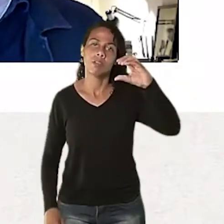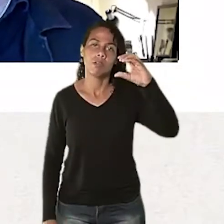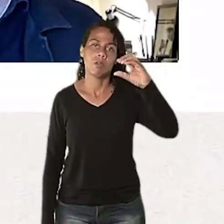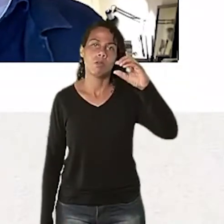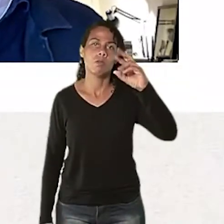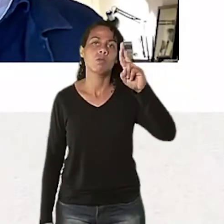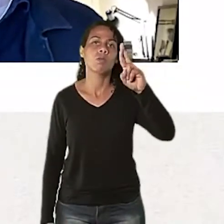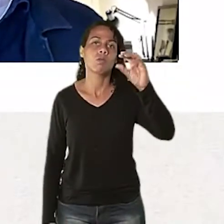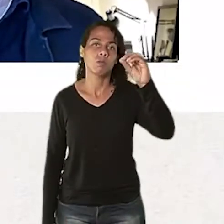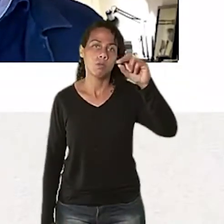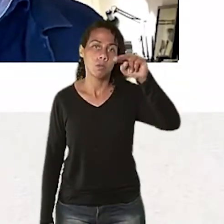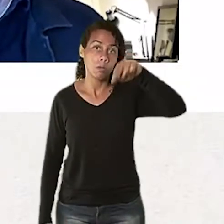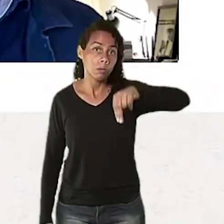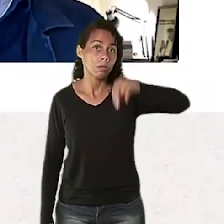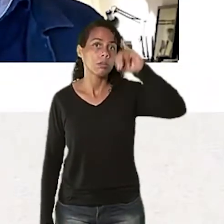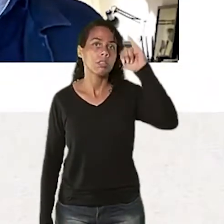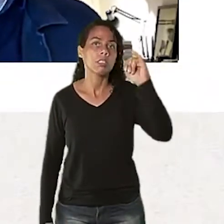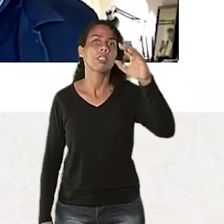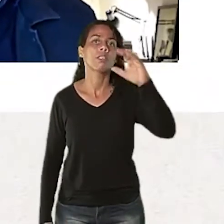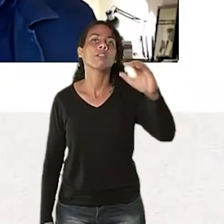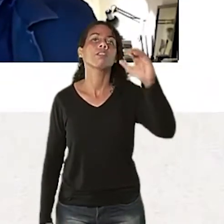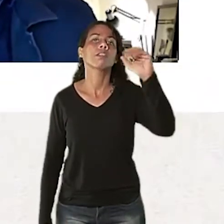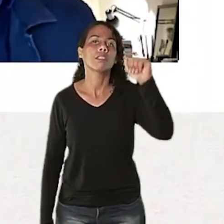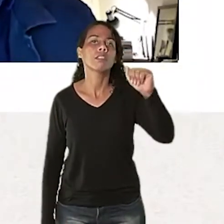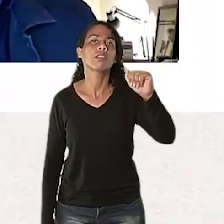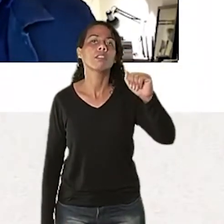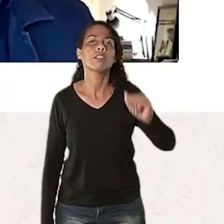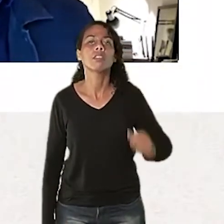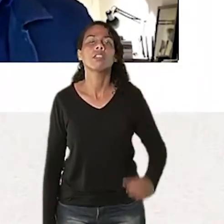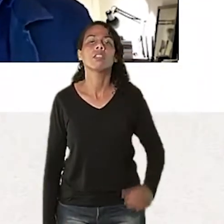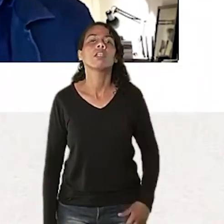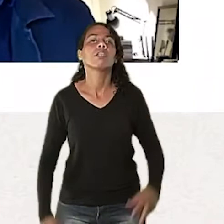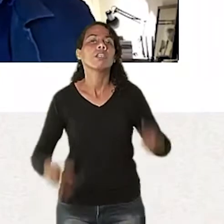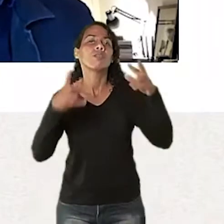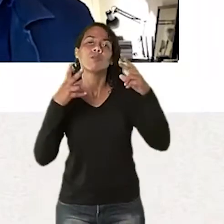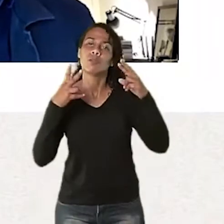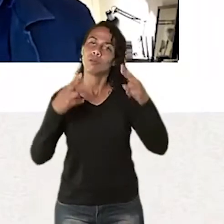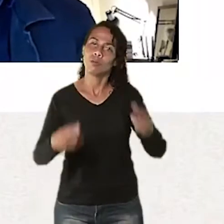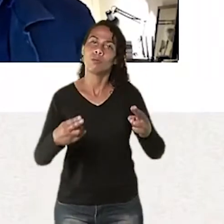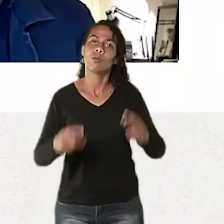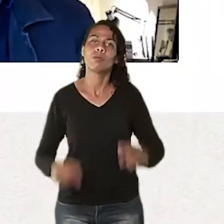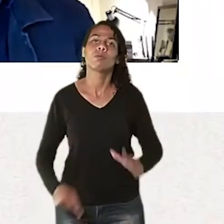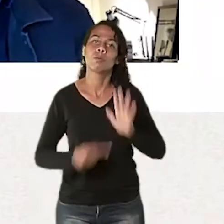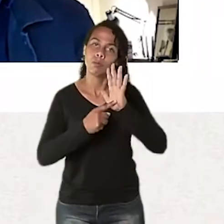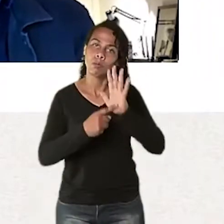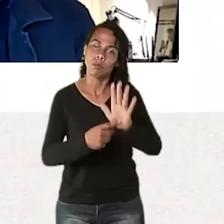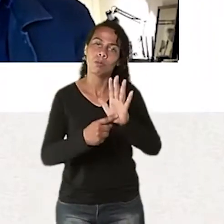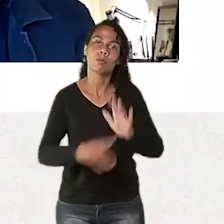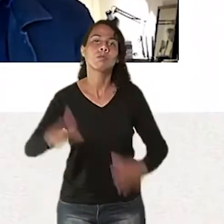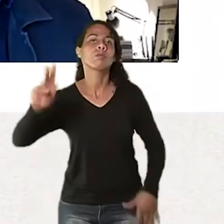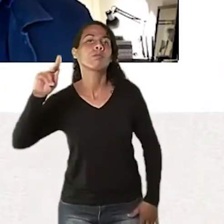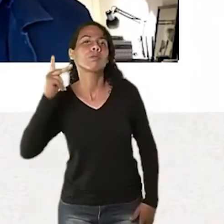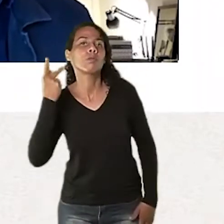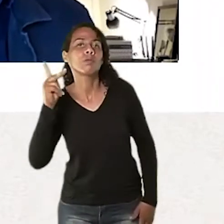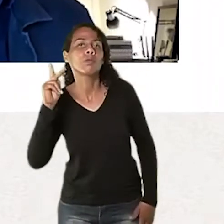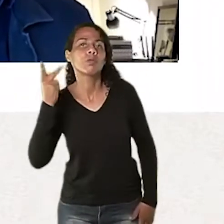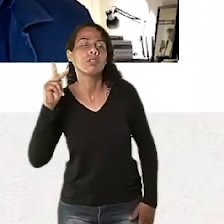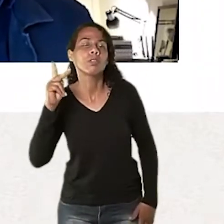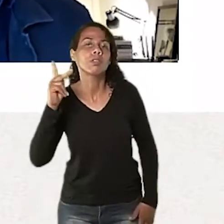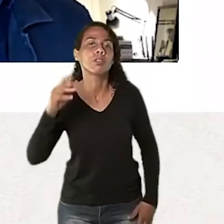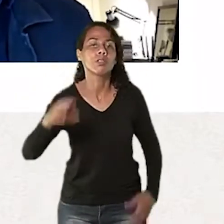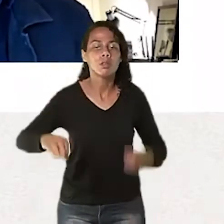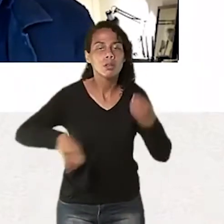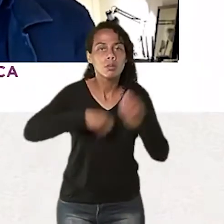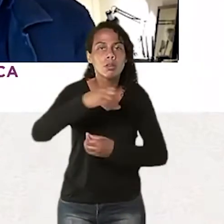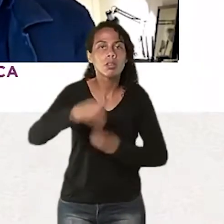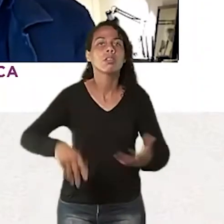do Sabino é uma crônica, talvez seja a crônica mais bonita dele, ele, o grande cronista, uma crônica sobre racismo no